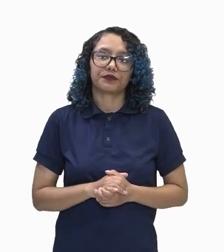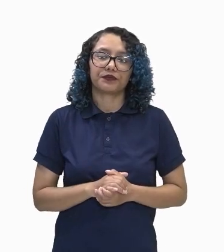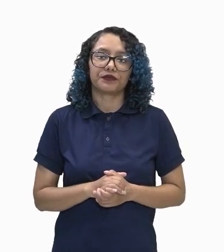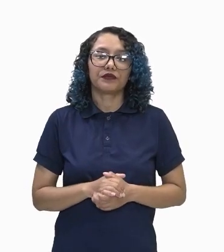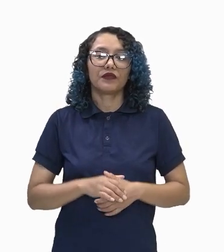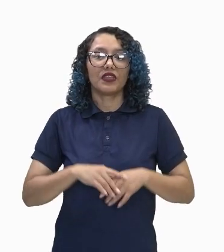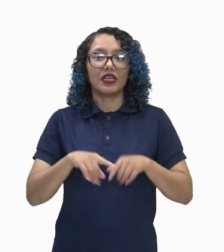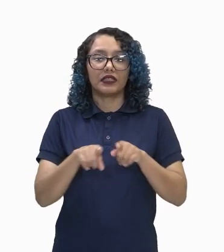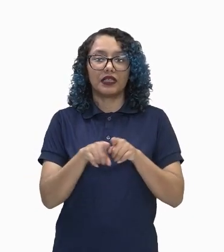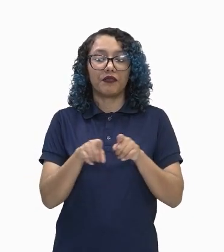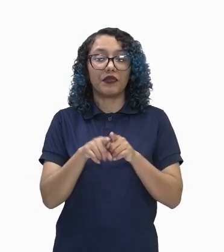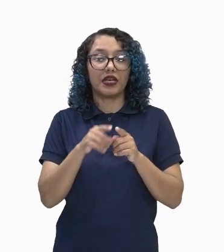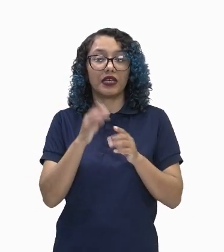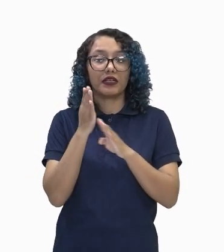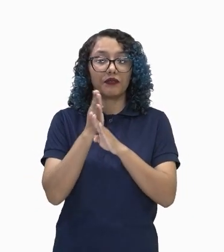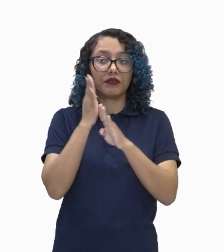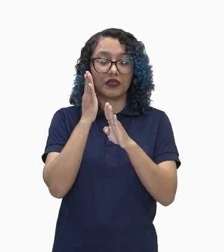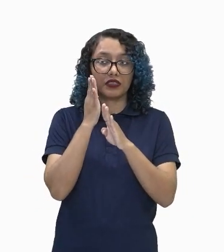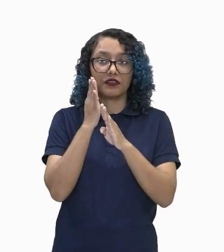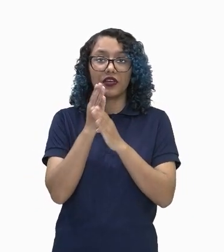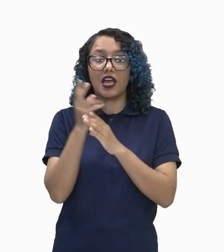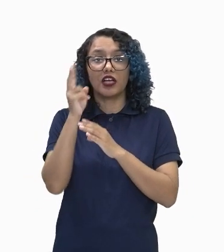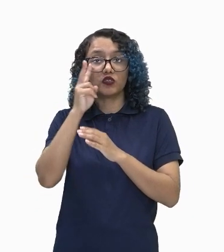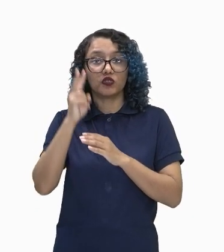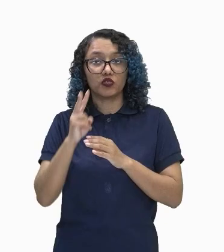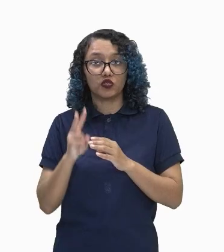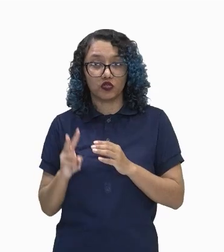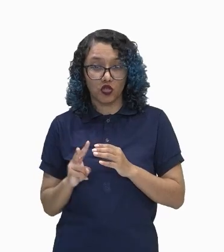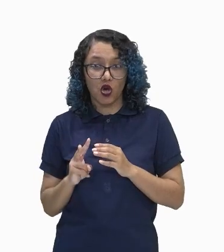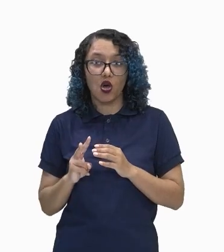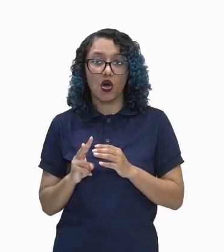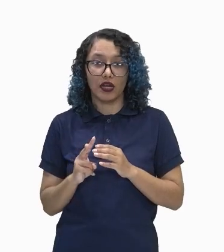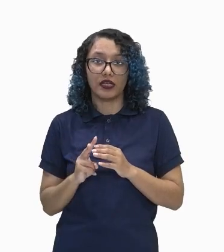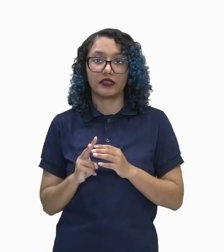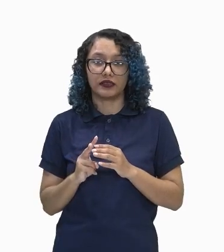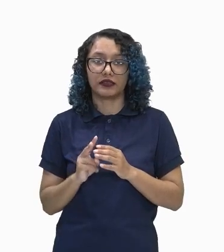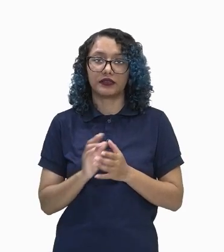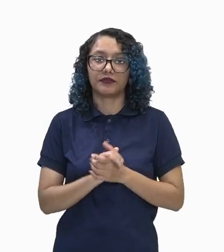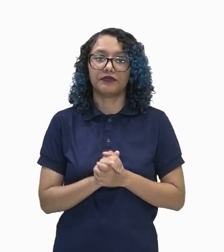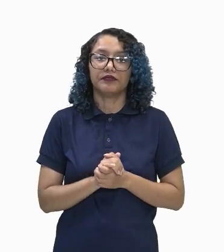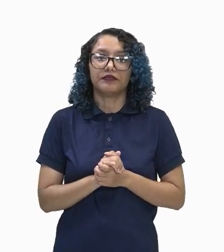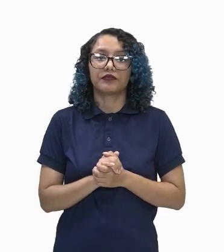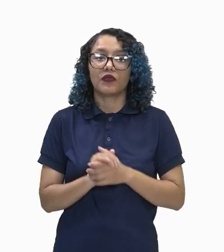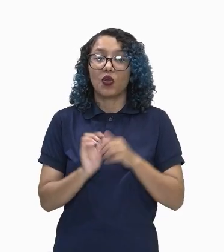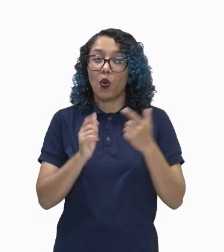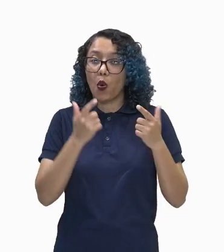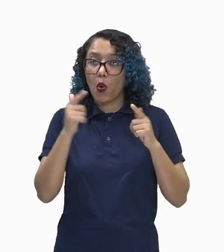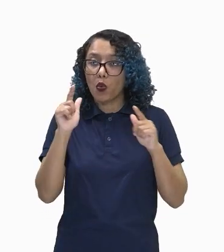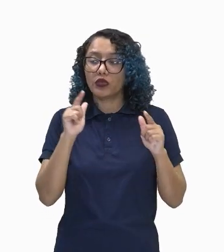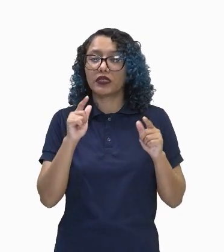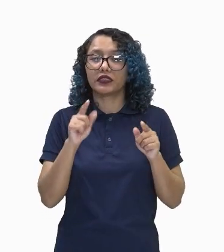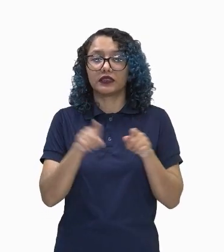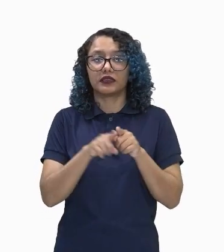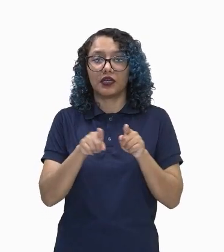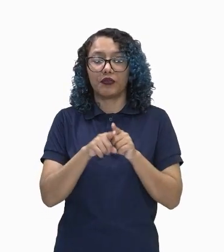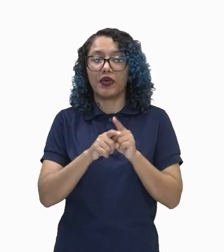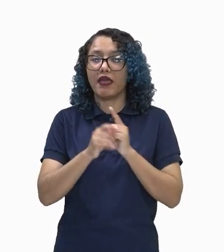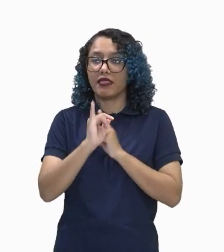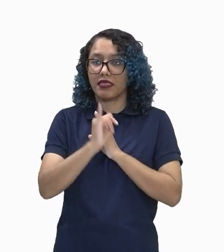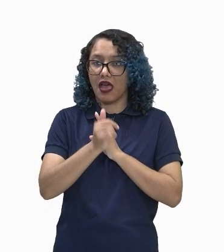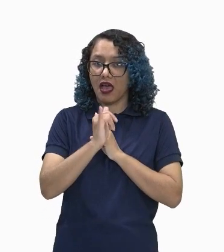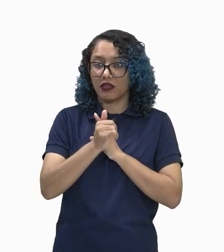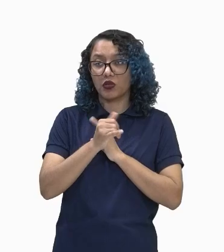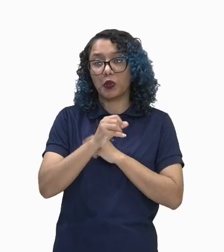enredo da trama principal, ou seja, o que acontece? Um narrador, se houver narrador na narrativa